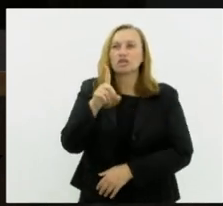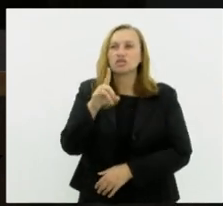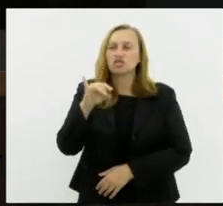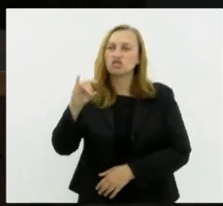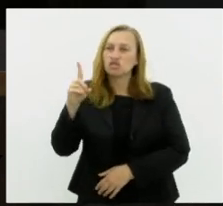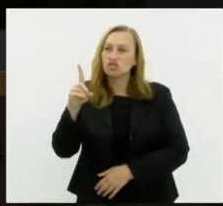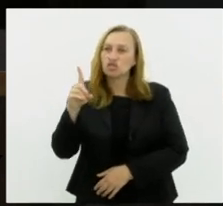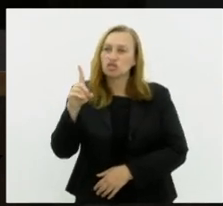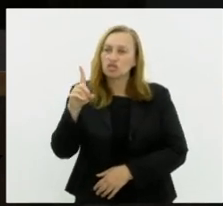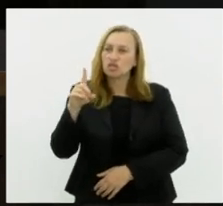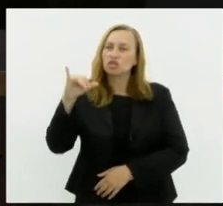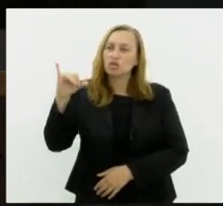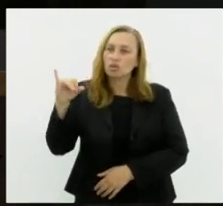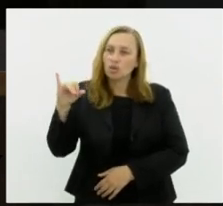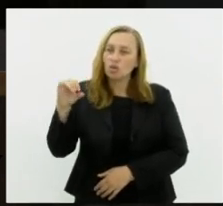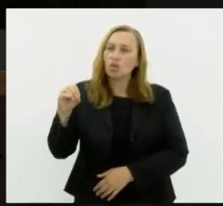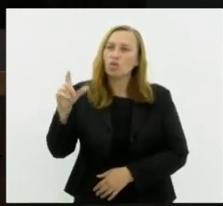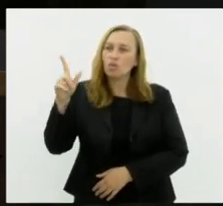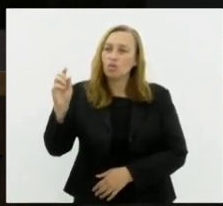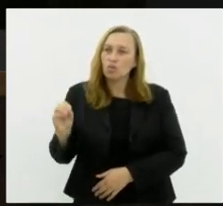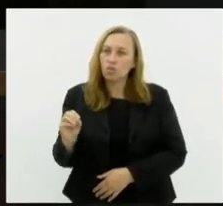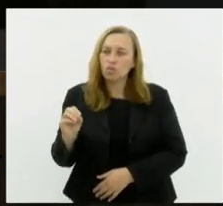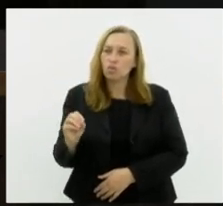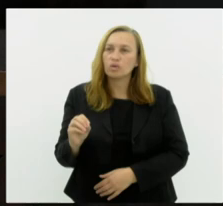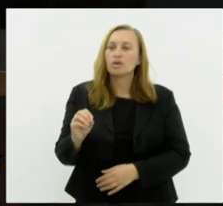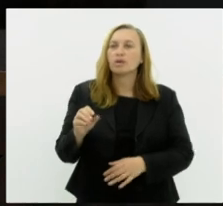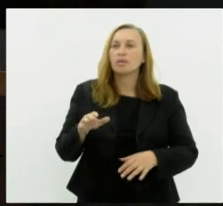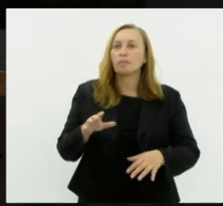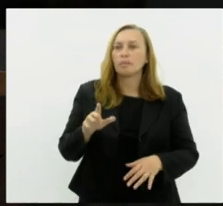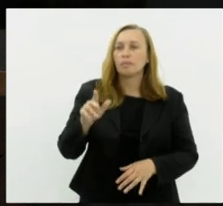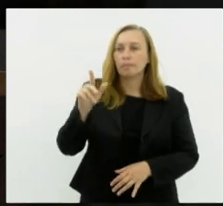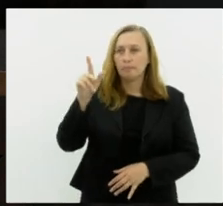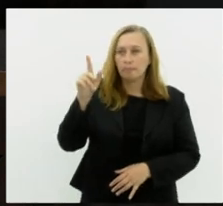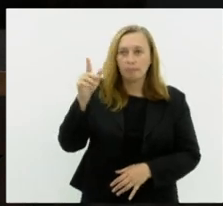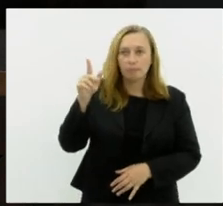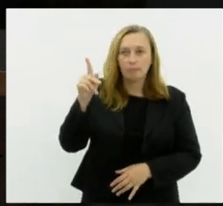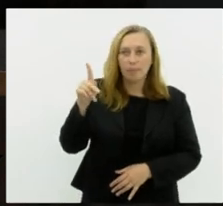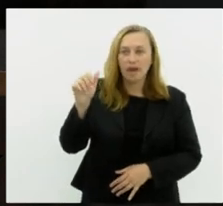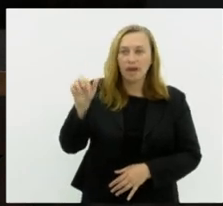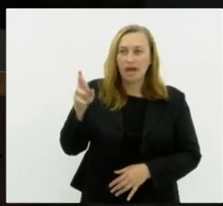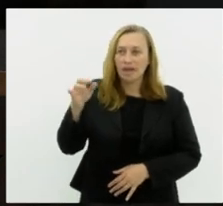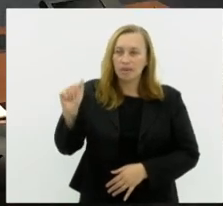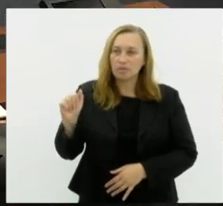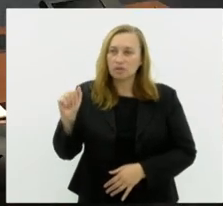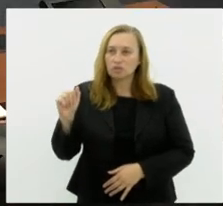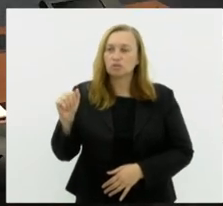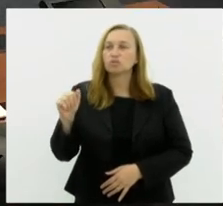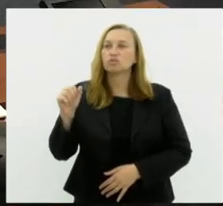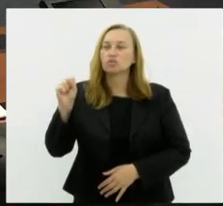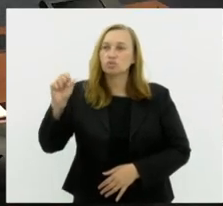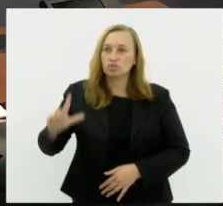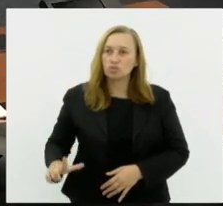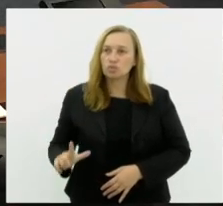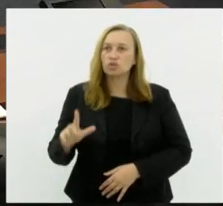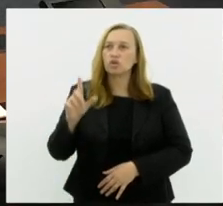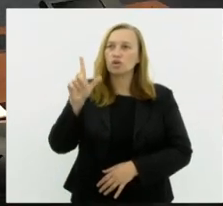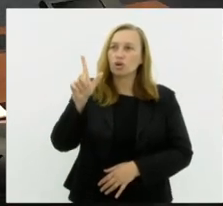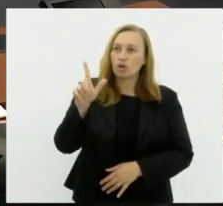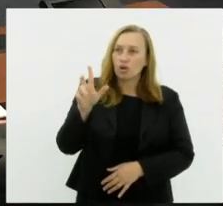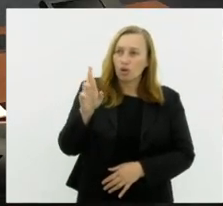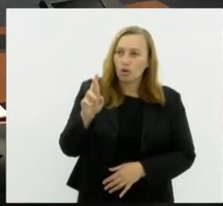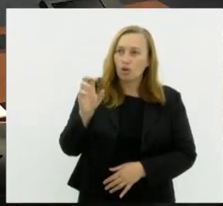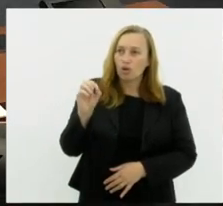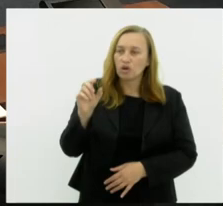de Paraíba do Sul, e o vereador Rogério Amorim, do Rio de Janeiro. Obrigado, presidente. Obrigada. Agradeço a